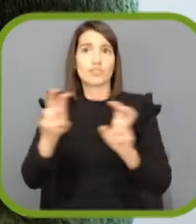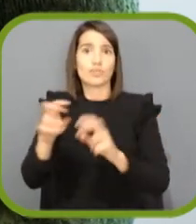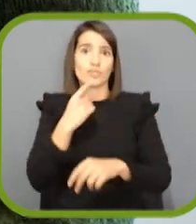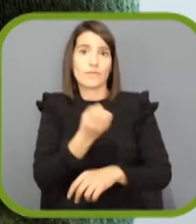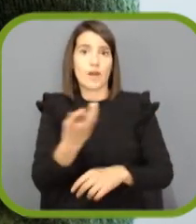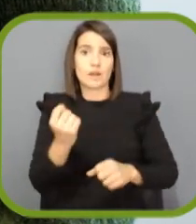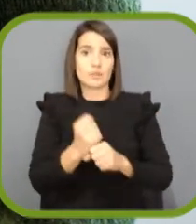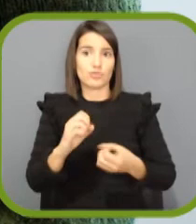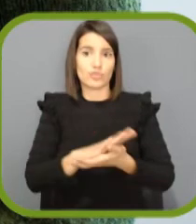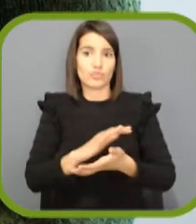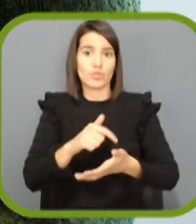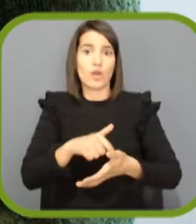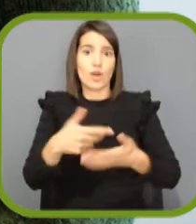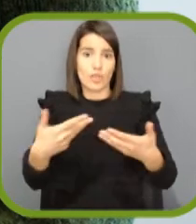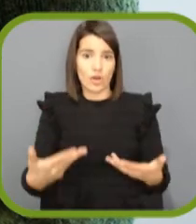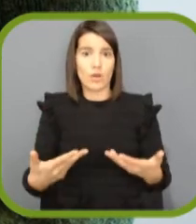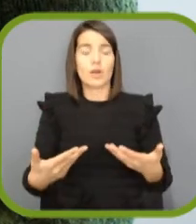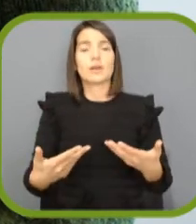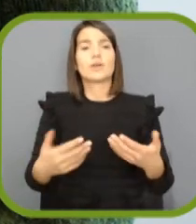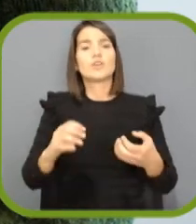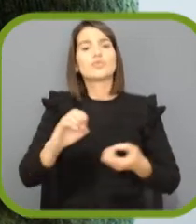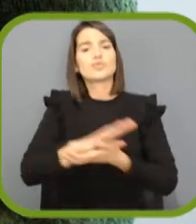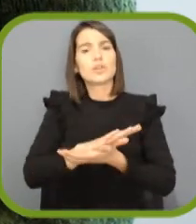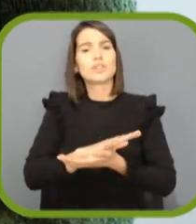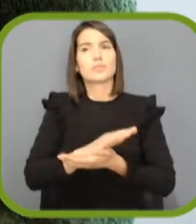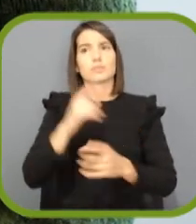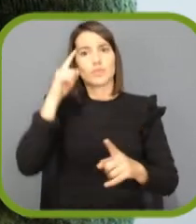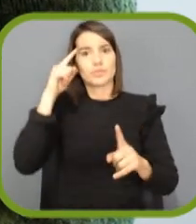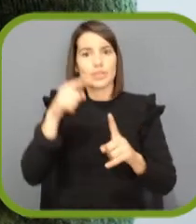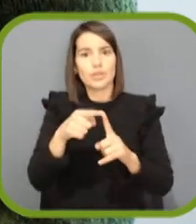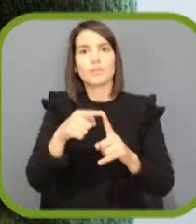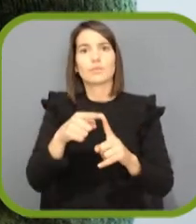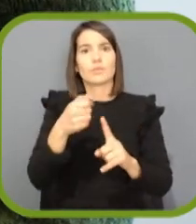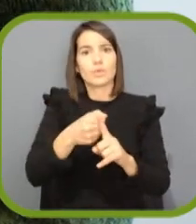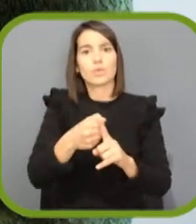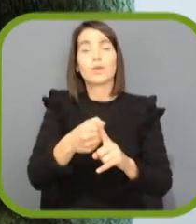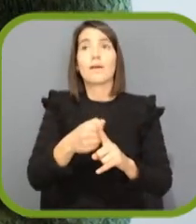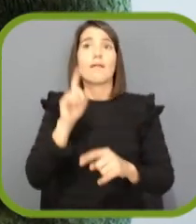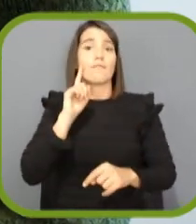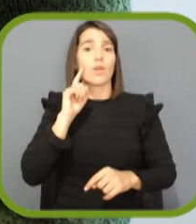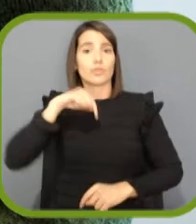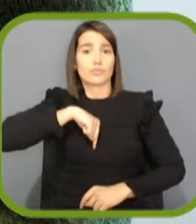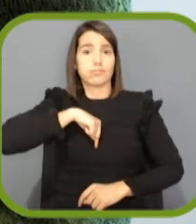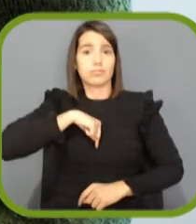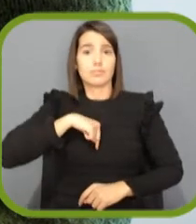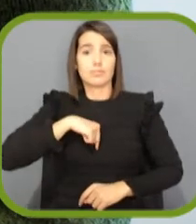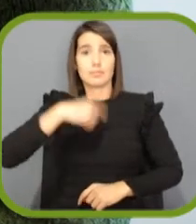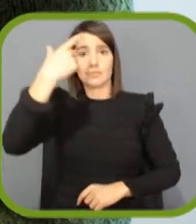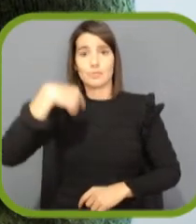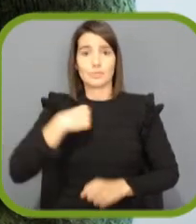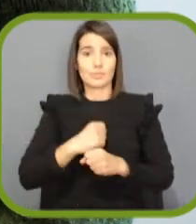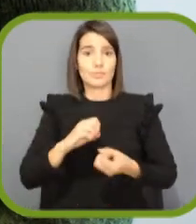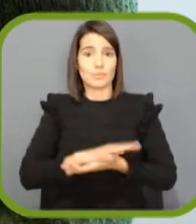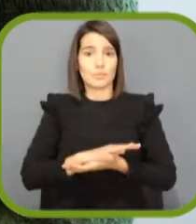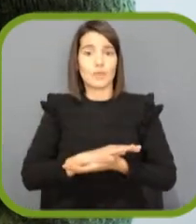do jornalismo atual. Se o jornalismo de causas é baseado nos valores intrínsecos de um jornalista,